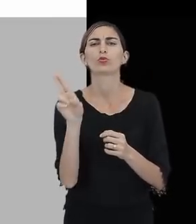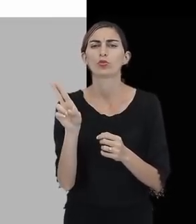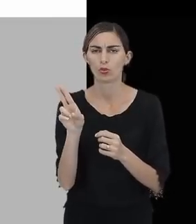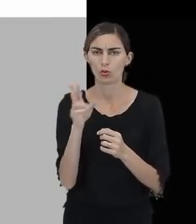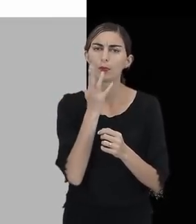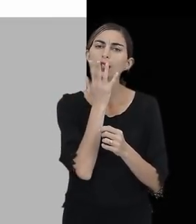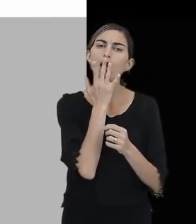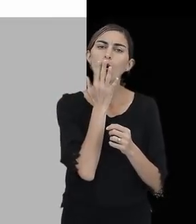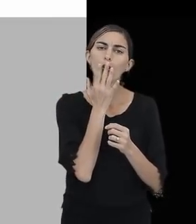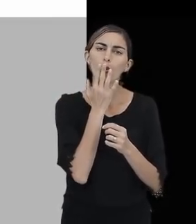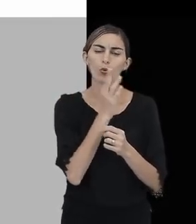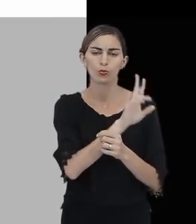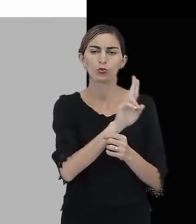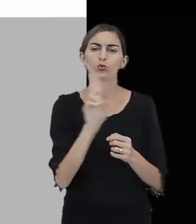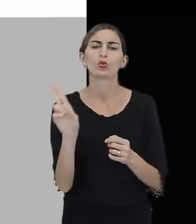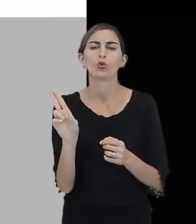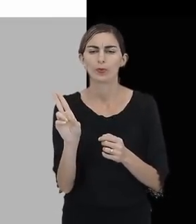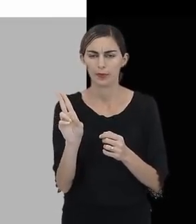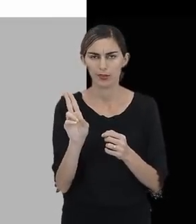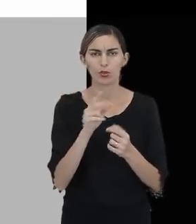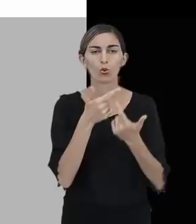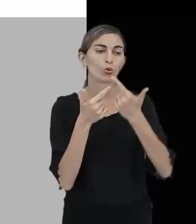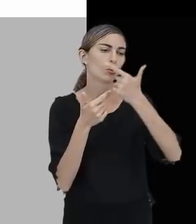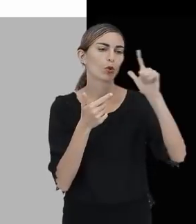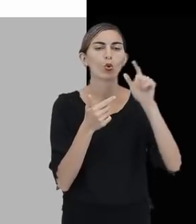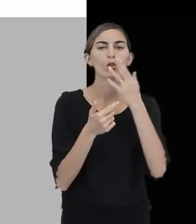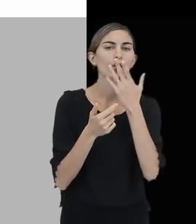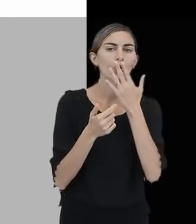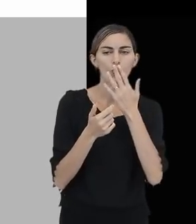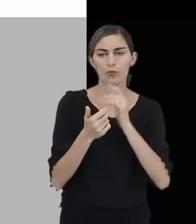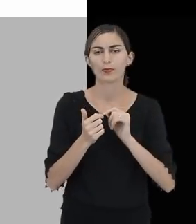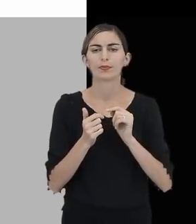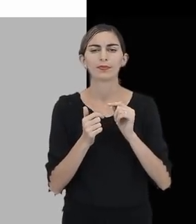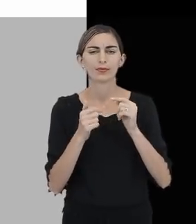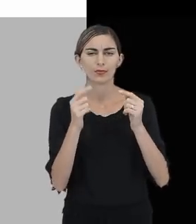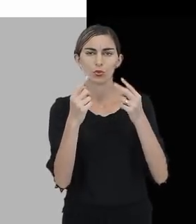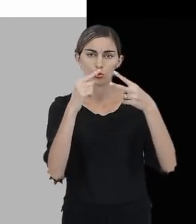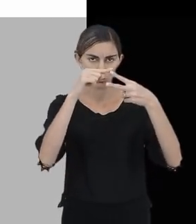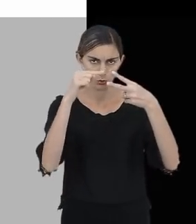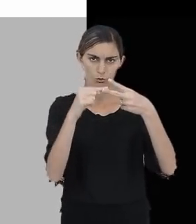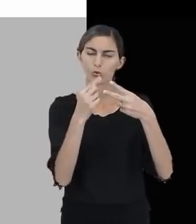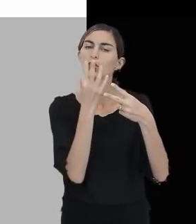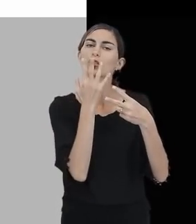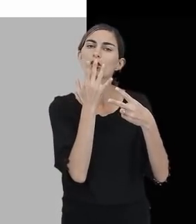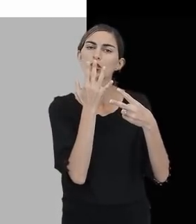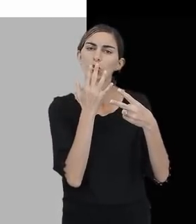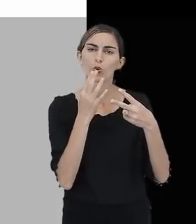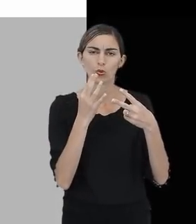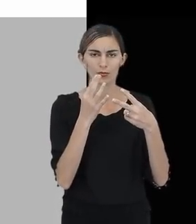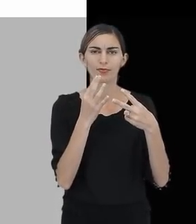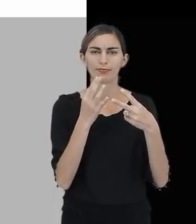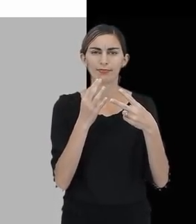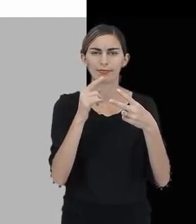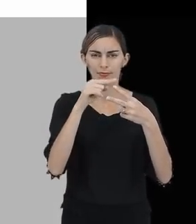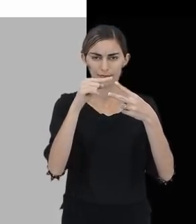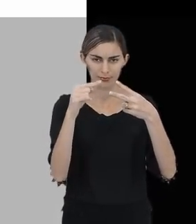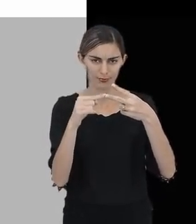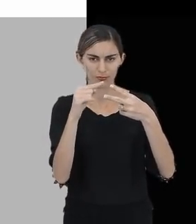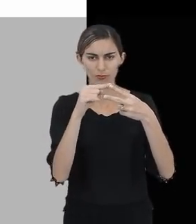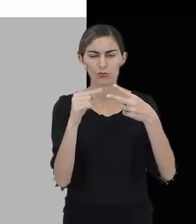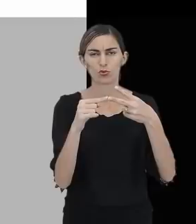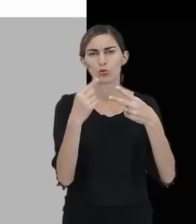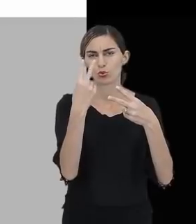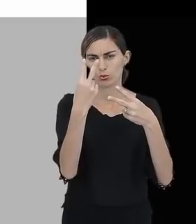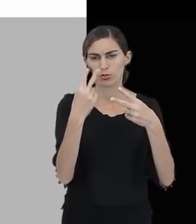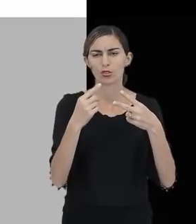da cor, certo? Aqui o nome da outra cor. Então aqui a gente tem duas cores, vocês têm duas tags de color, então são duas cores